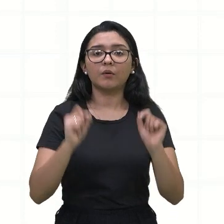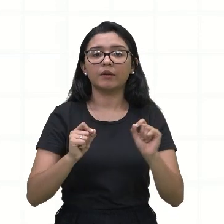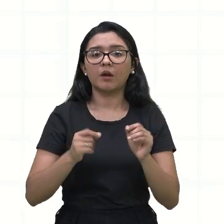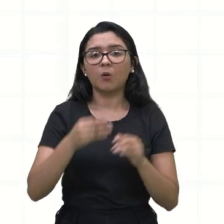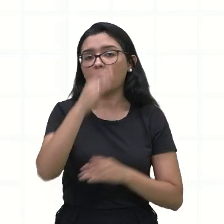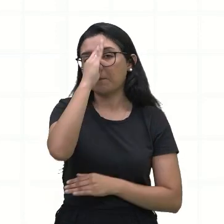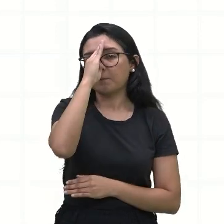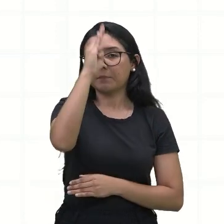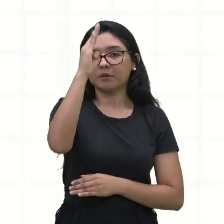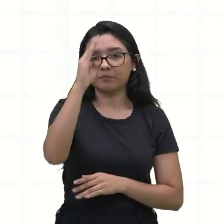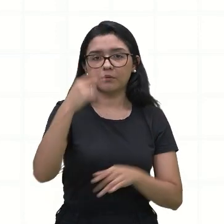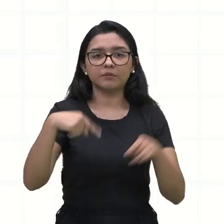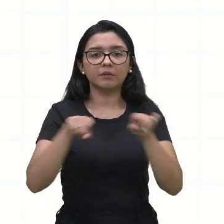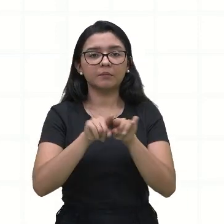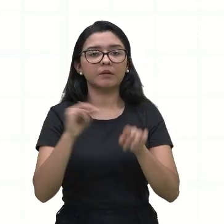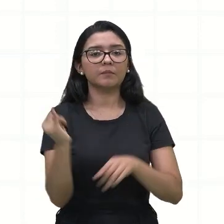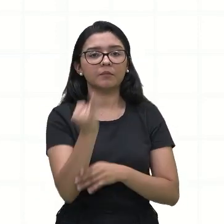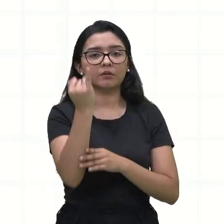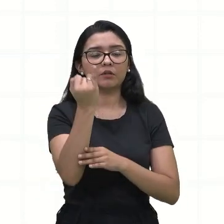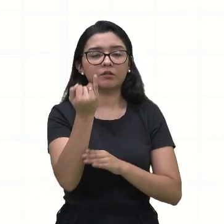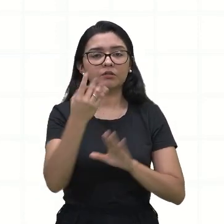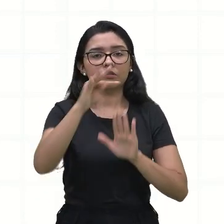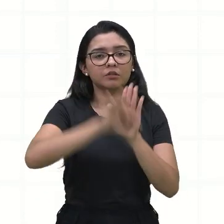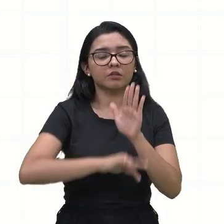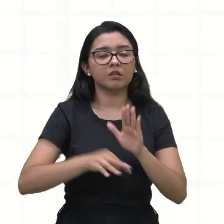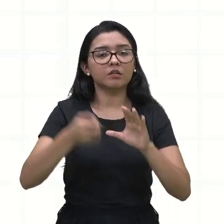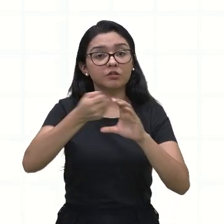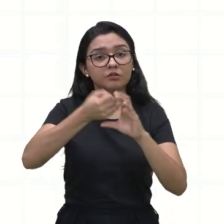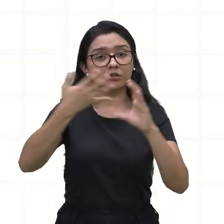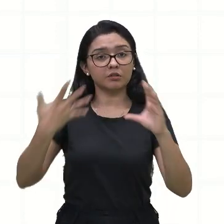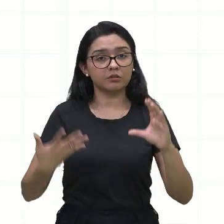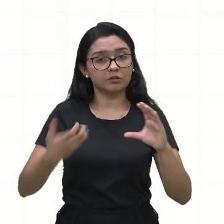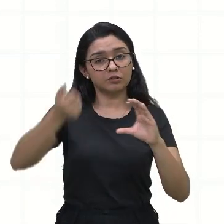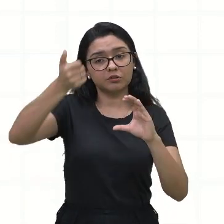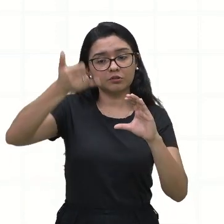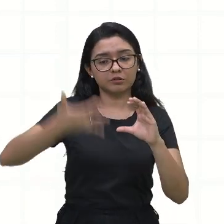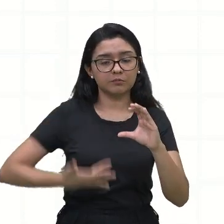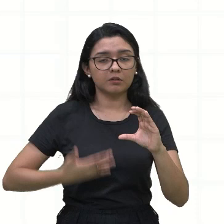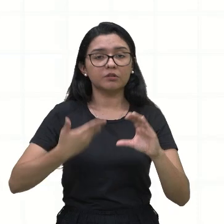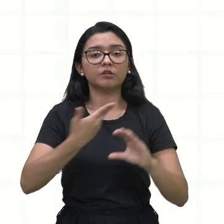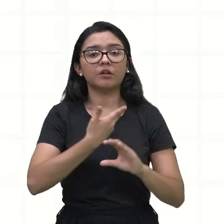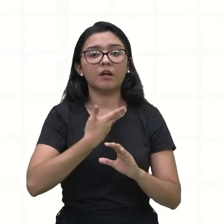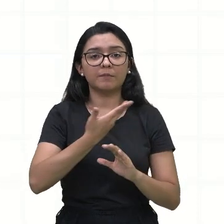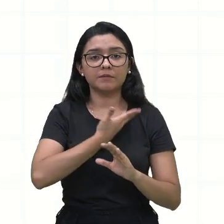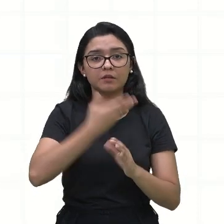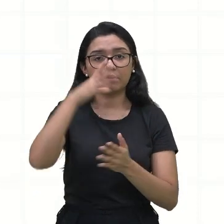prioridade ou importância, enfatizando ali as características das verdadeiras